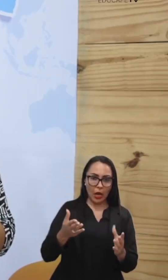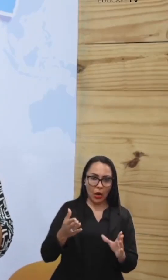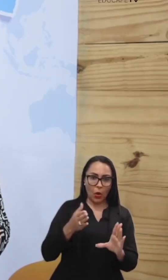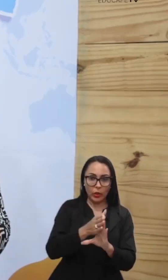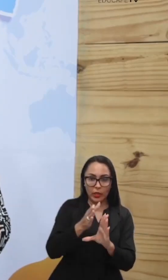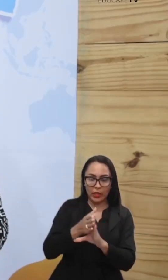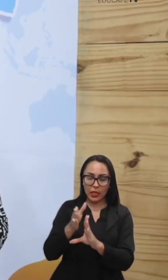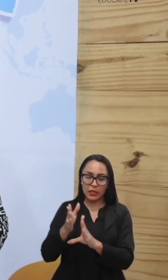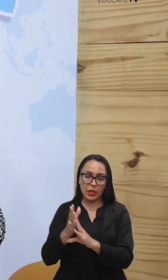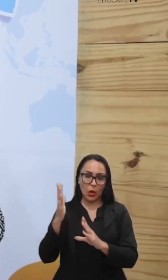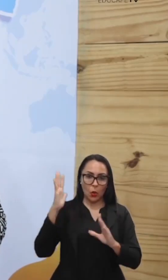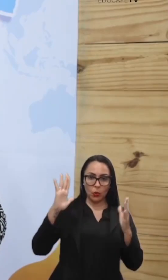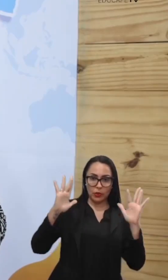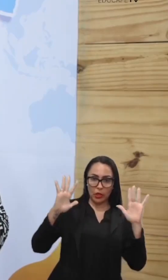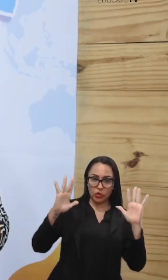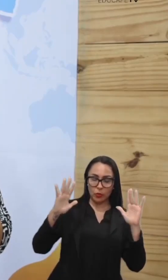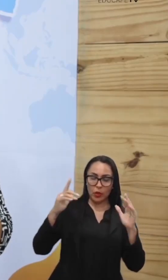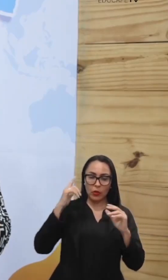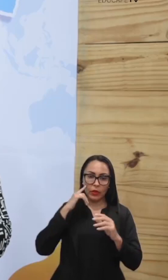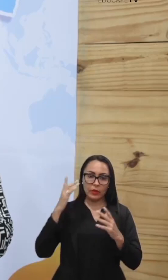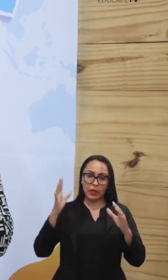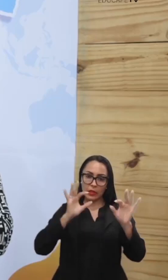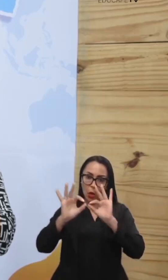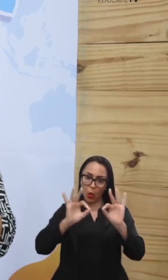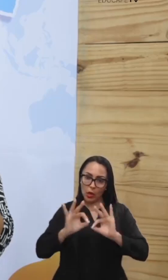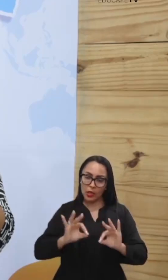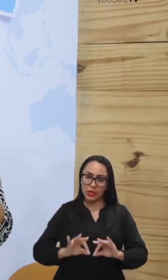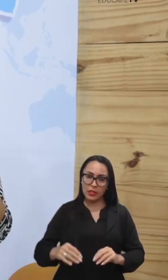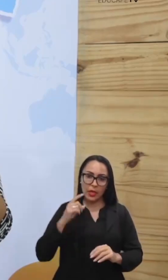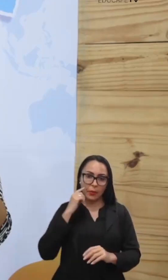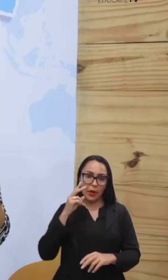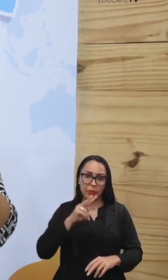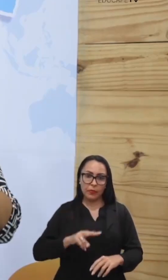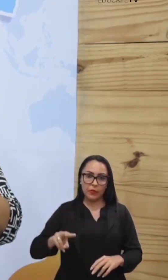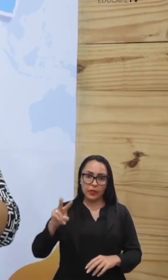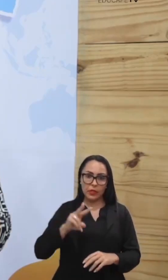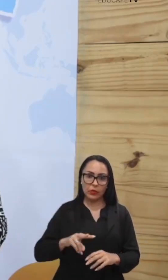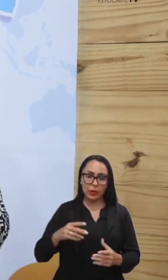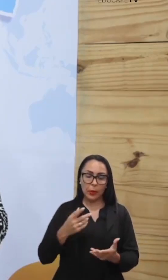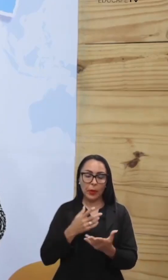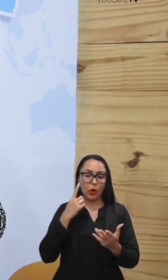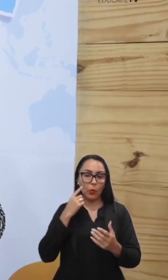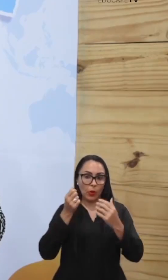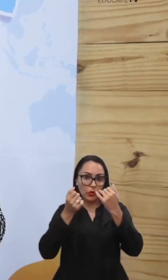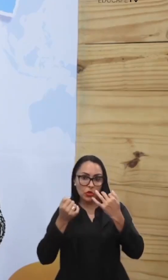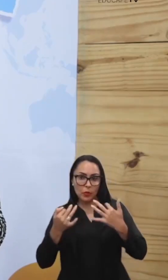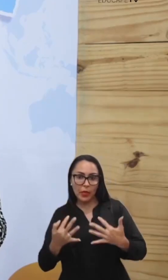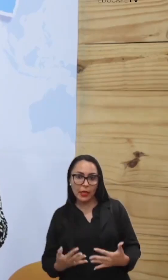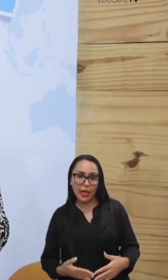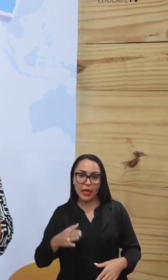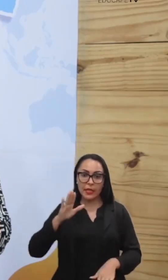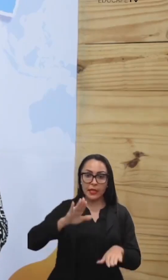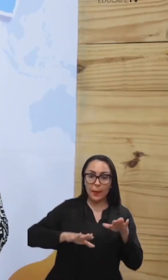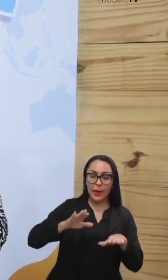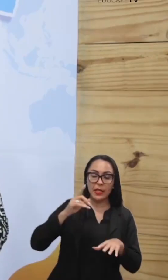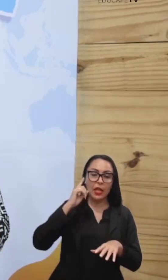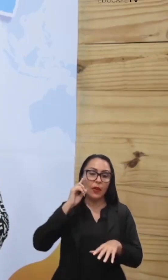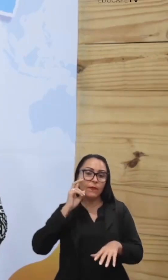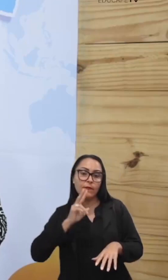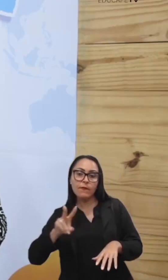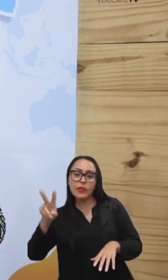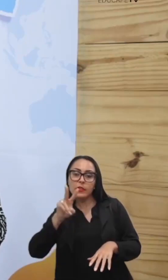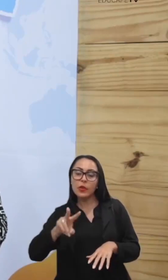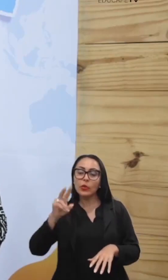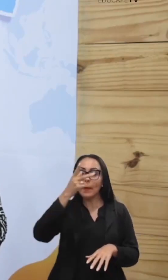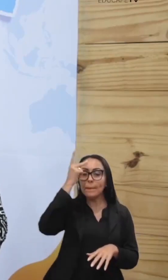dos sinais encontra-se assim organizadas. Visão da palma, que é como eu falei, que vai depender da sua visão, da visão